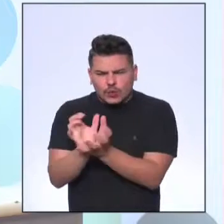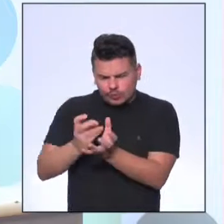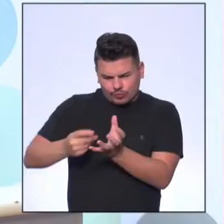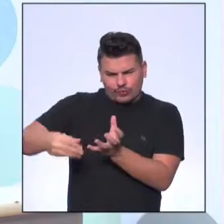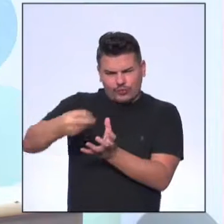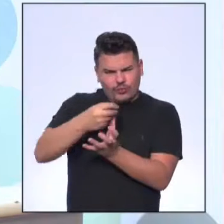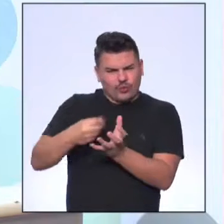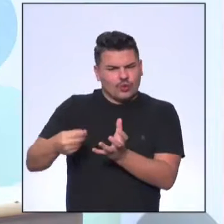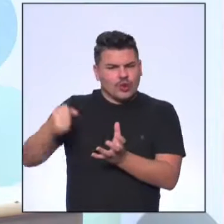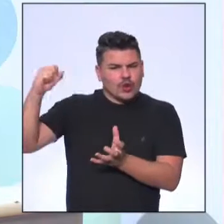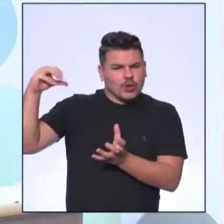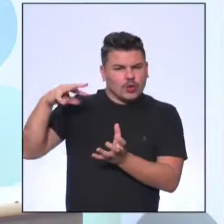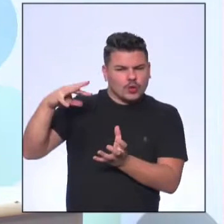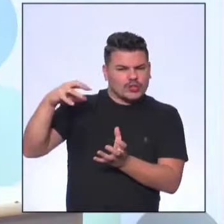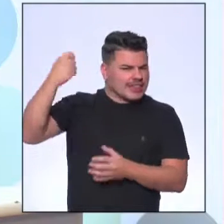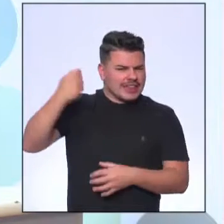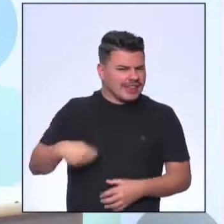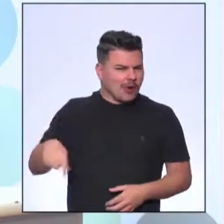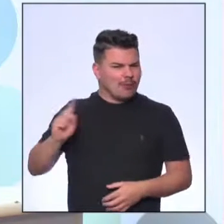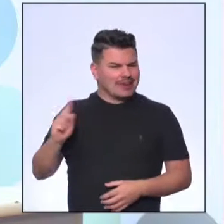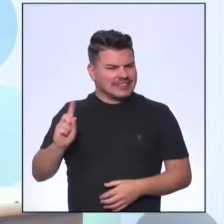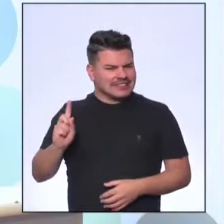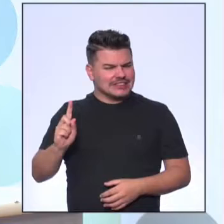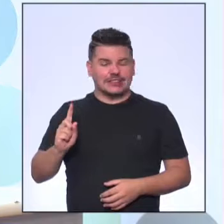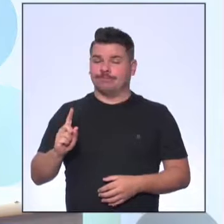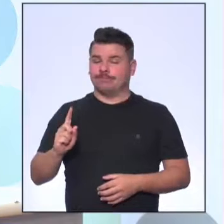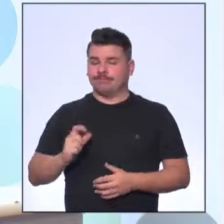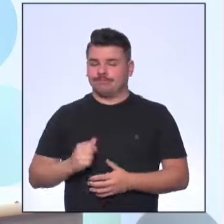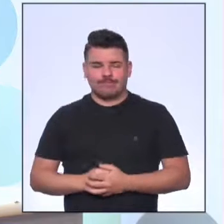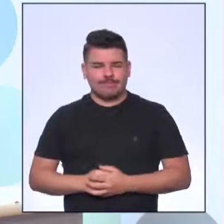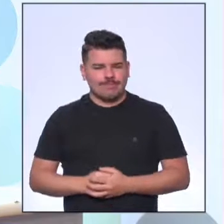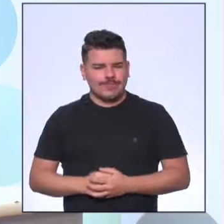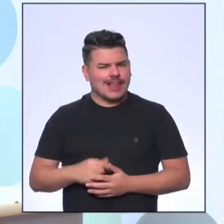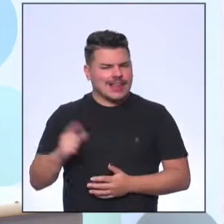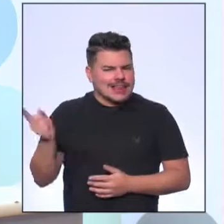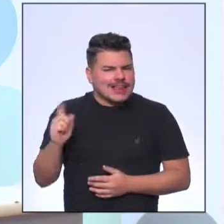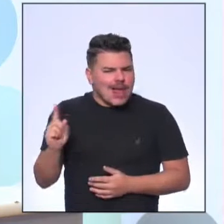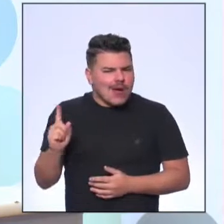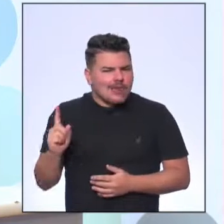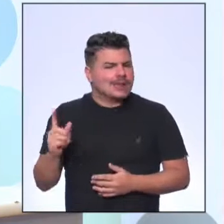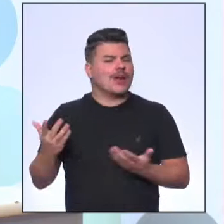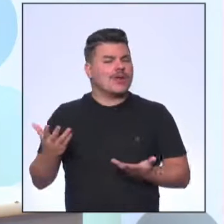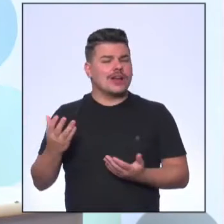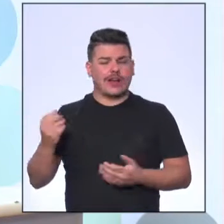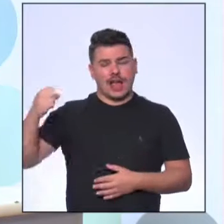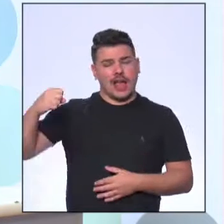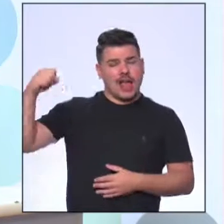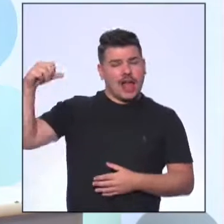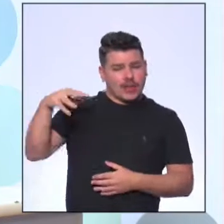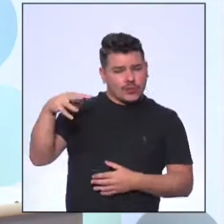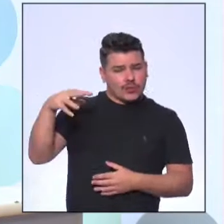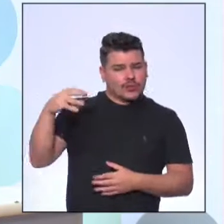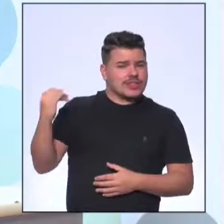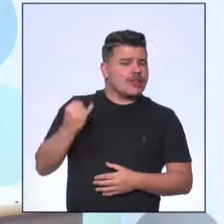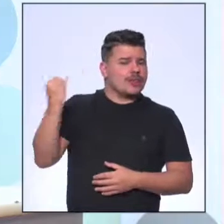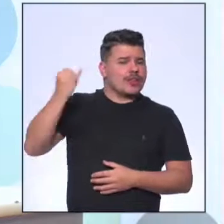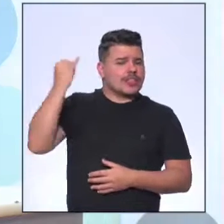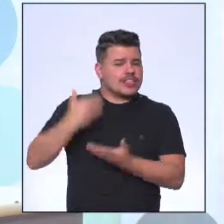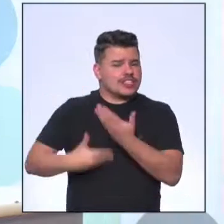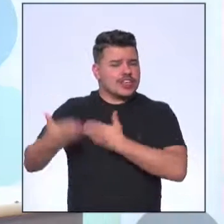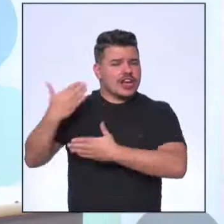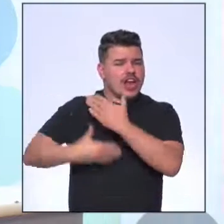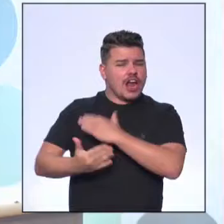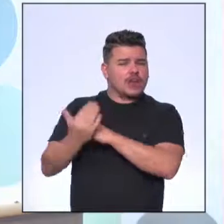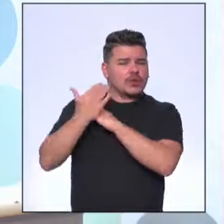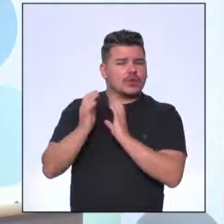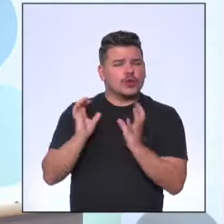totalmente independente da luz? Tá? Se não, qual a importância da luz em um ecossistema? Vamos